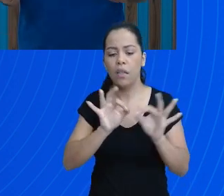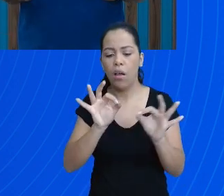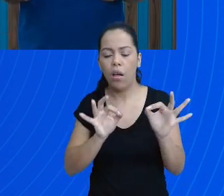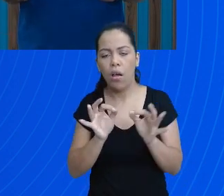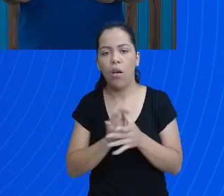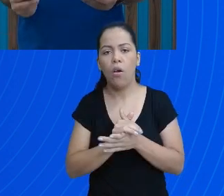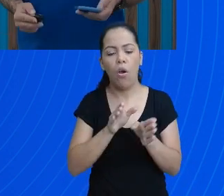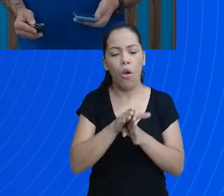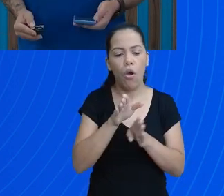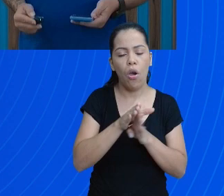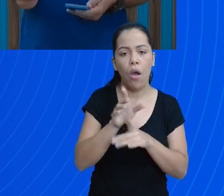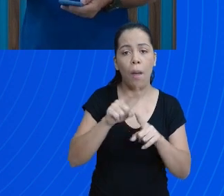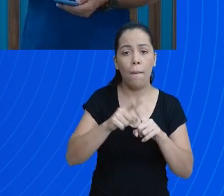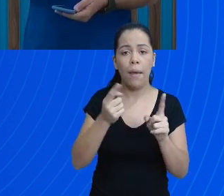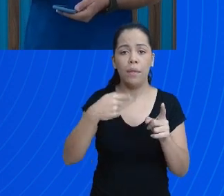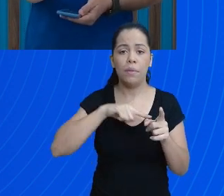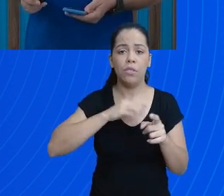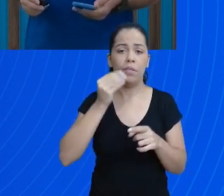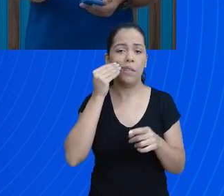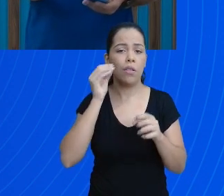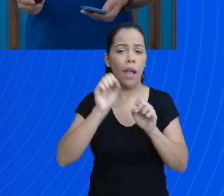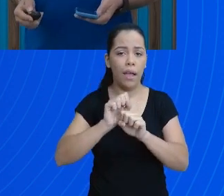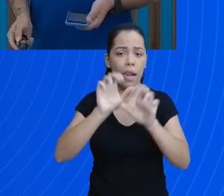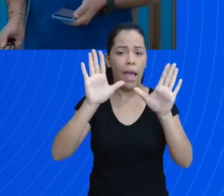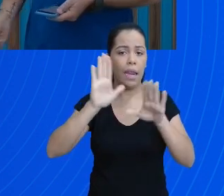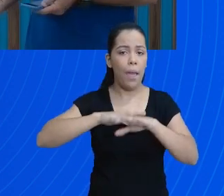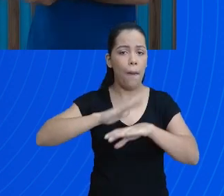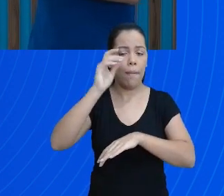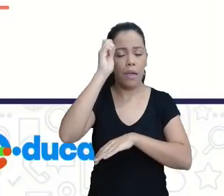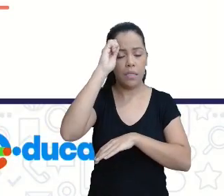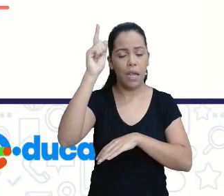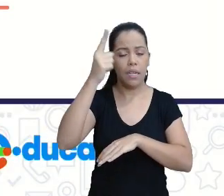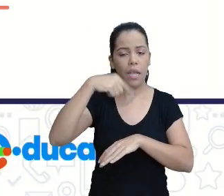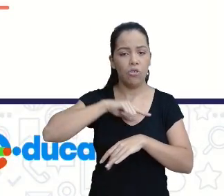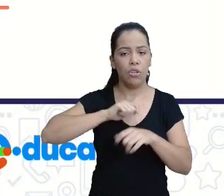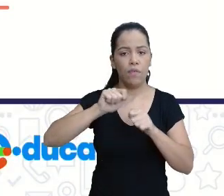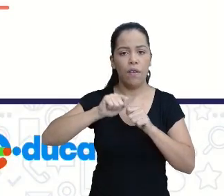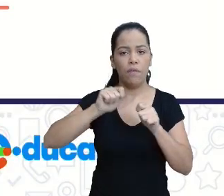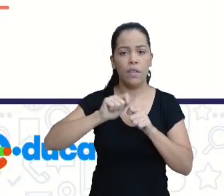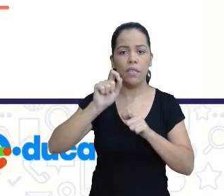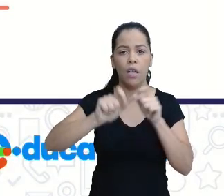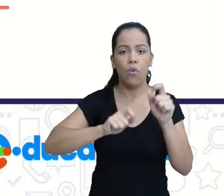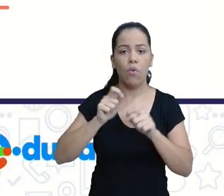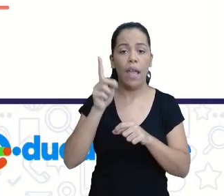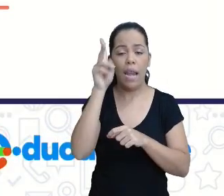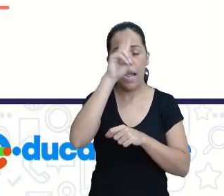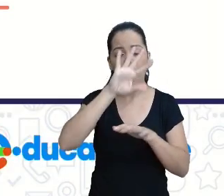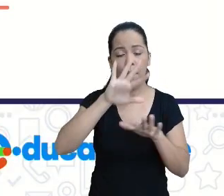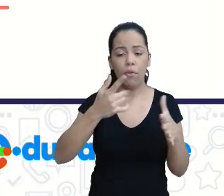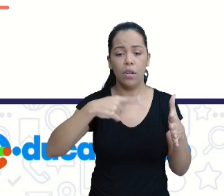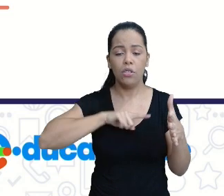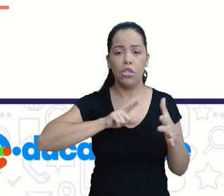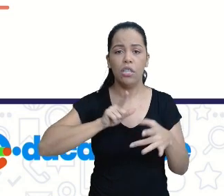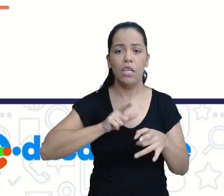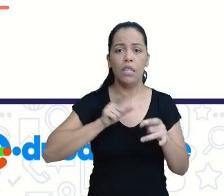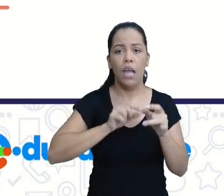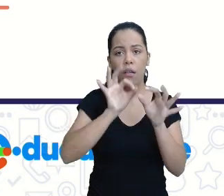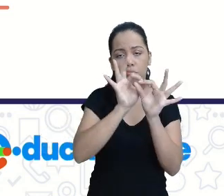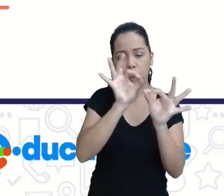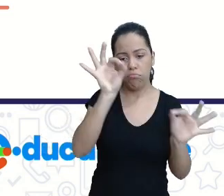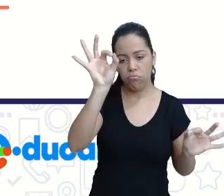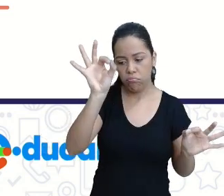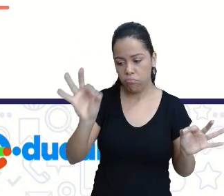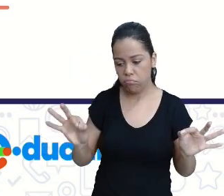tentar clarear um pouco essa ideia, a gente vai fazer o seguinte, lembrando que quando a gente tem esse triângulo retângulo aí, eu coloquei ali